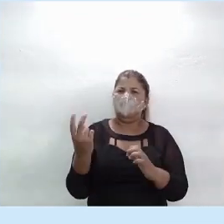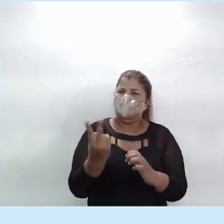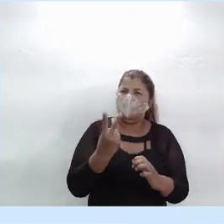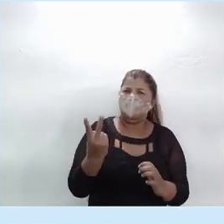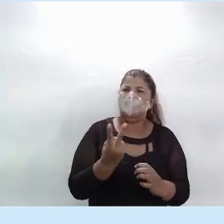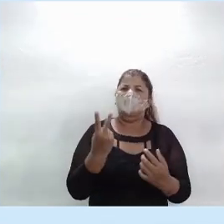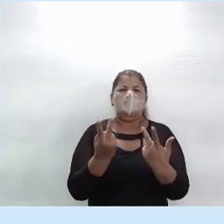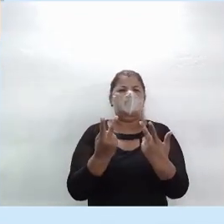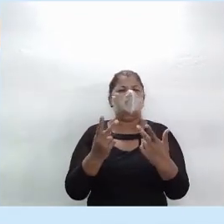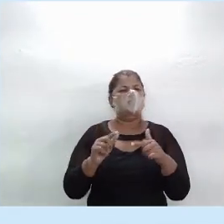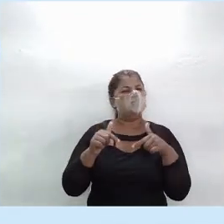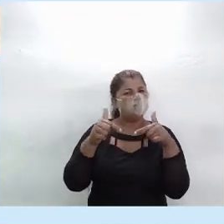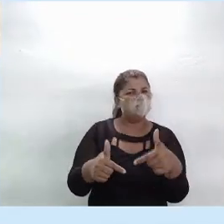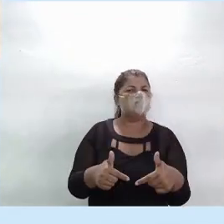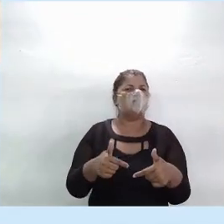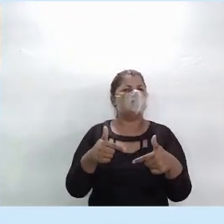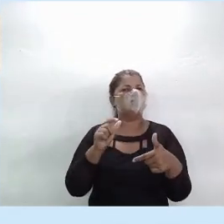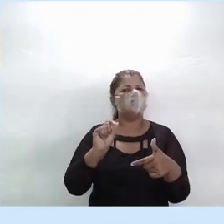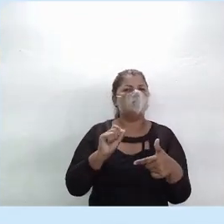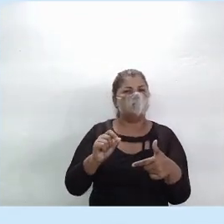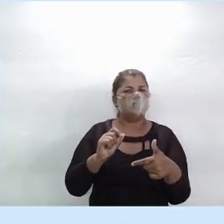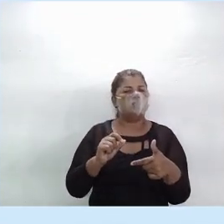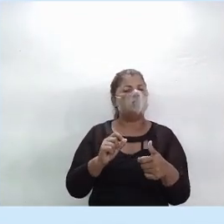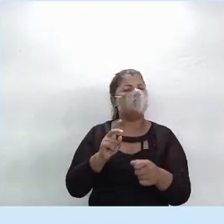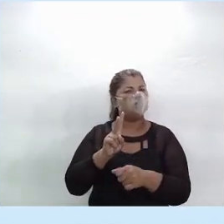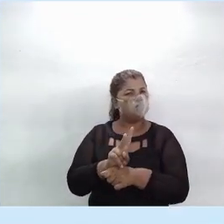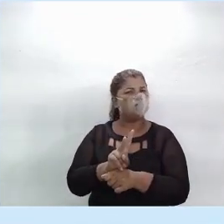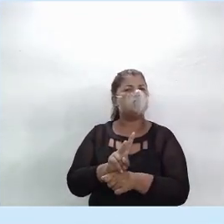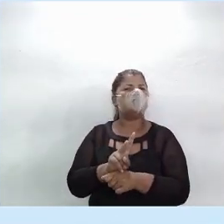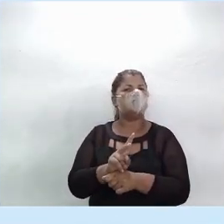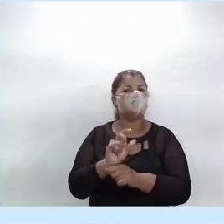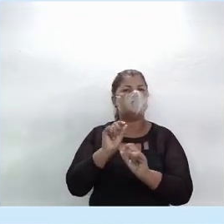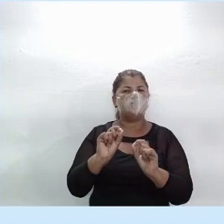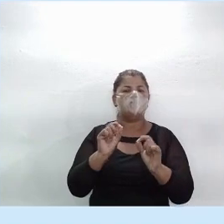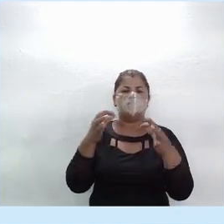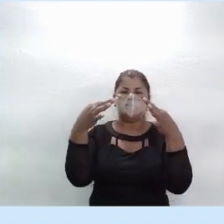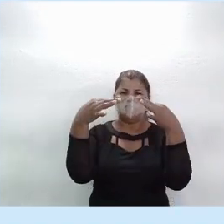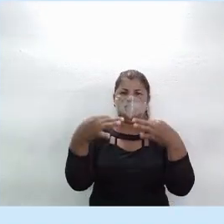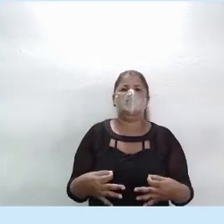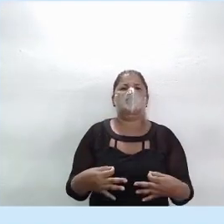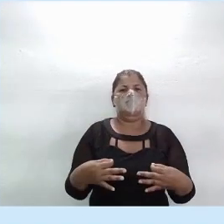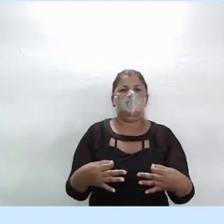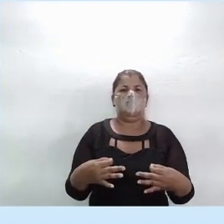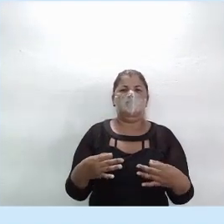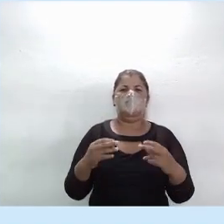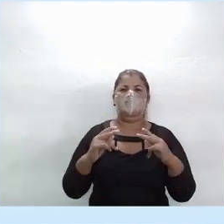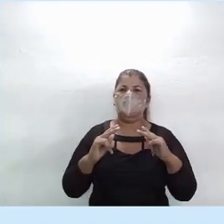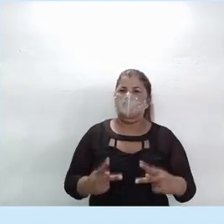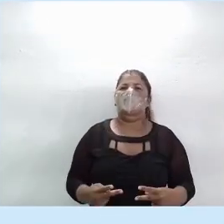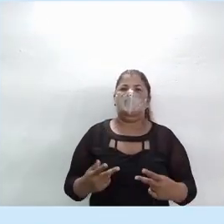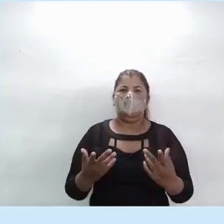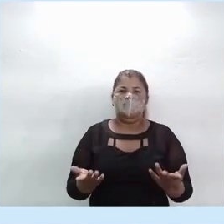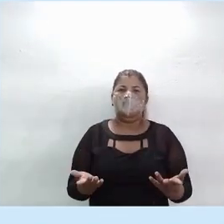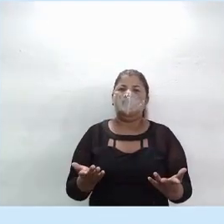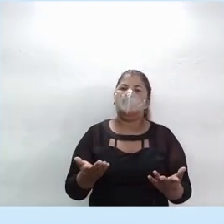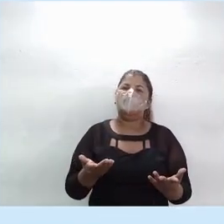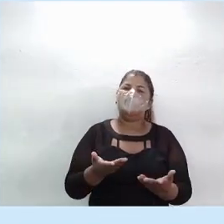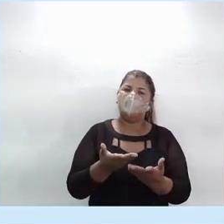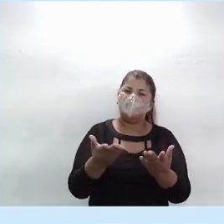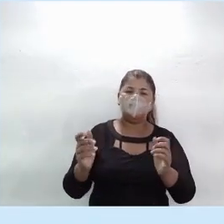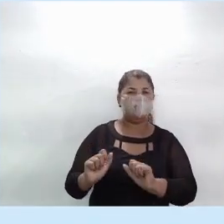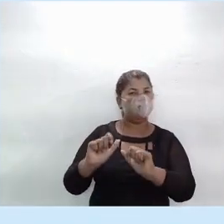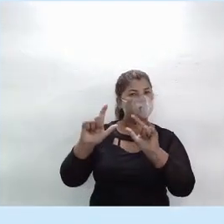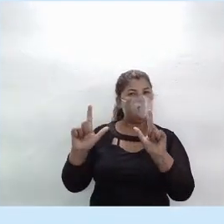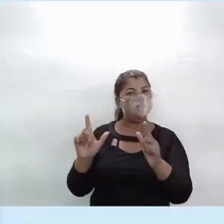a busca pela preservação dessa dignidade humana. Na tela, nós